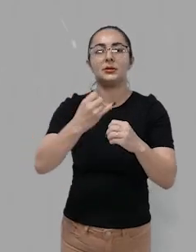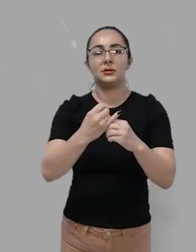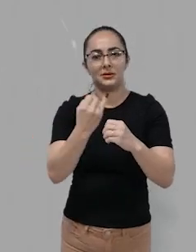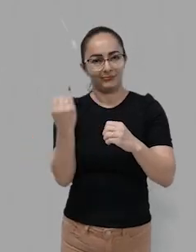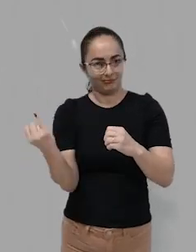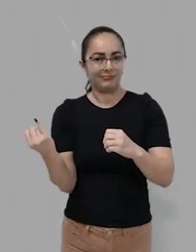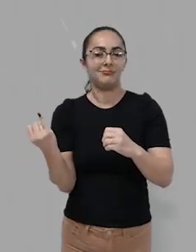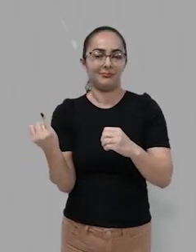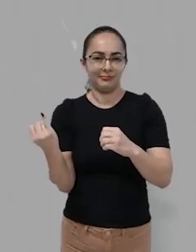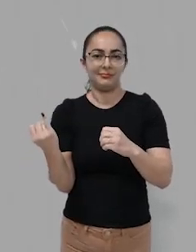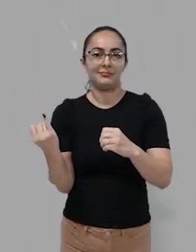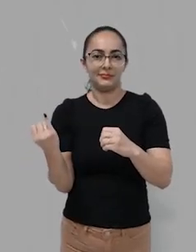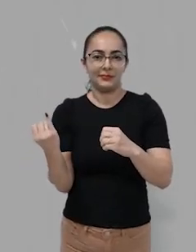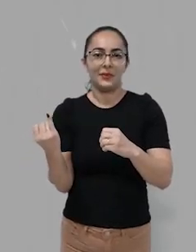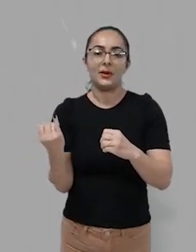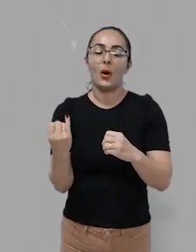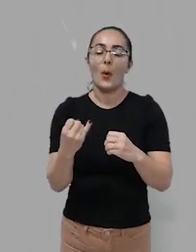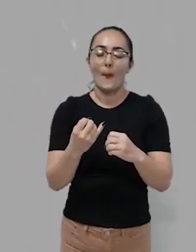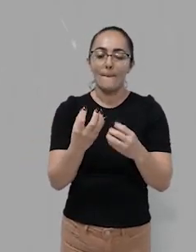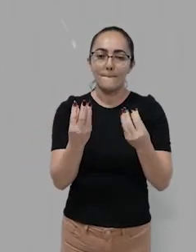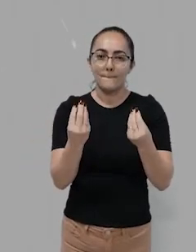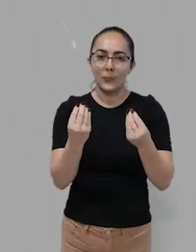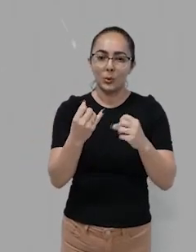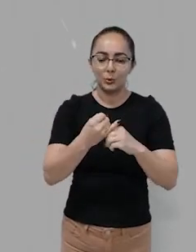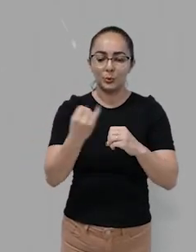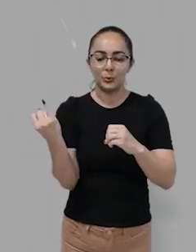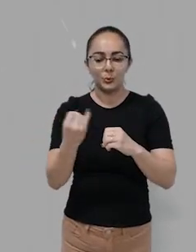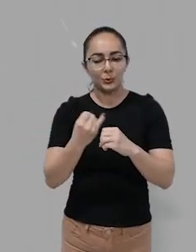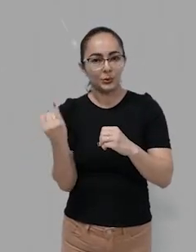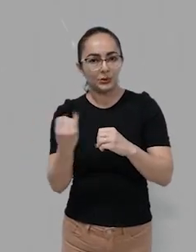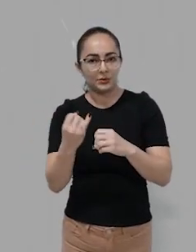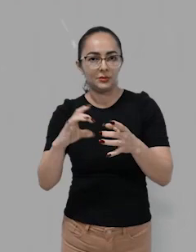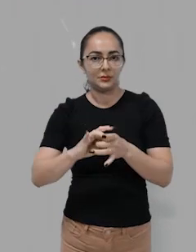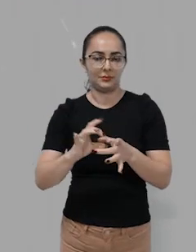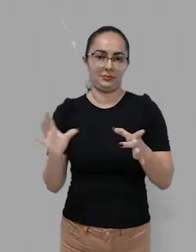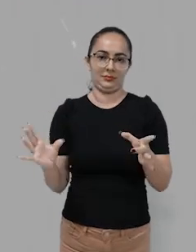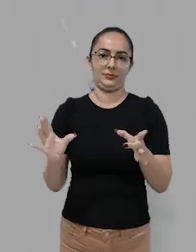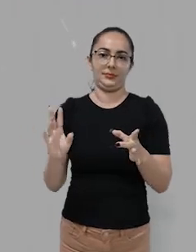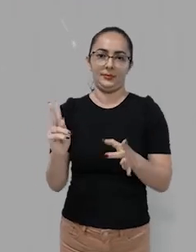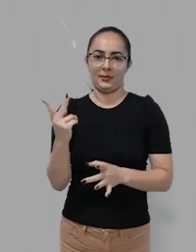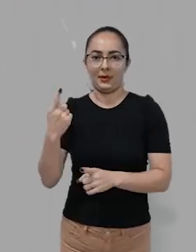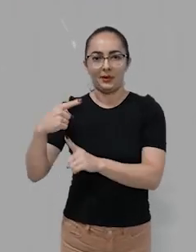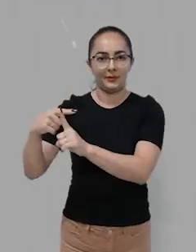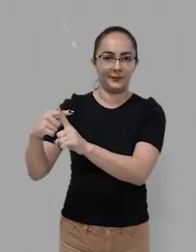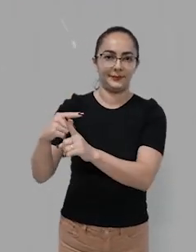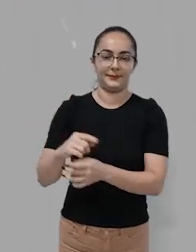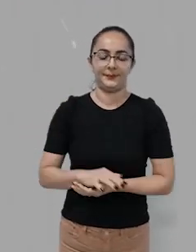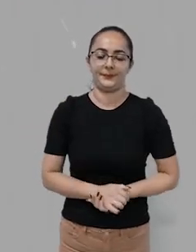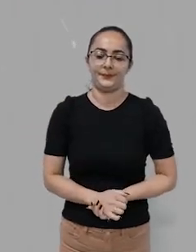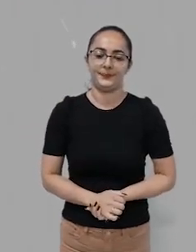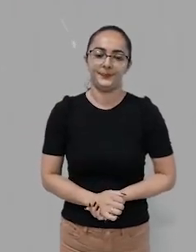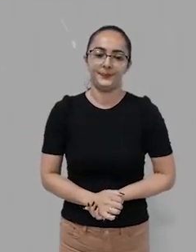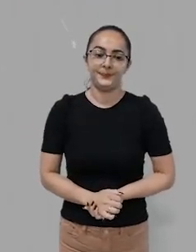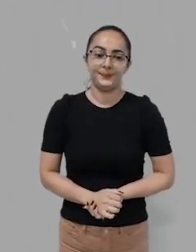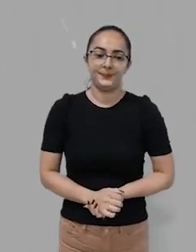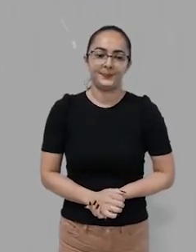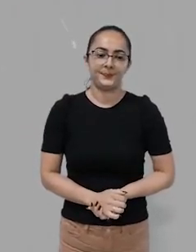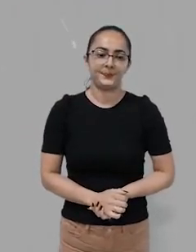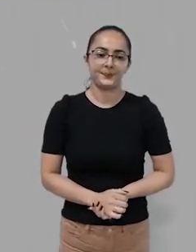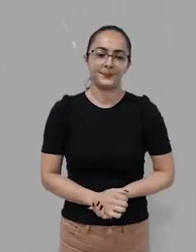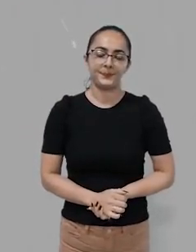Então, isso quer dizer que muitos íons H+ foram liberados. Turma, olha só